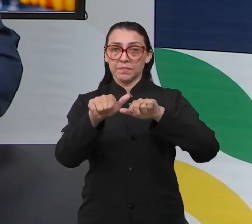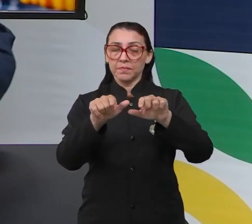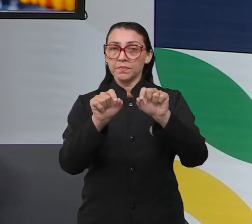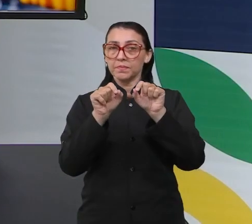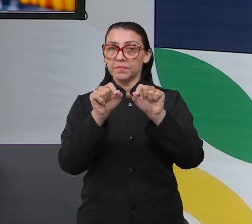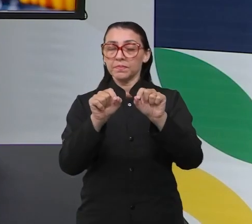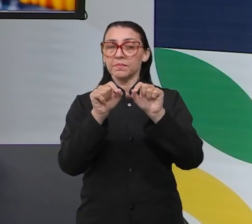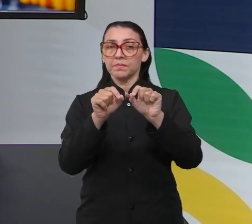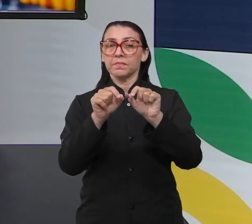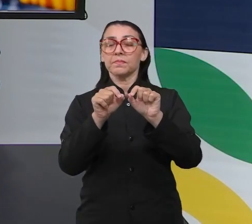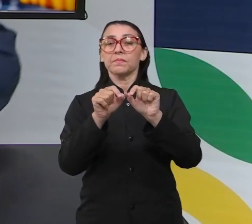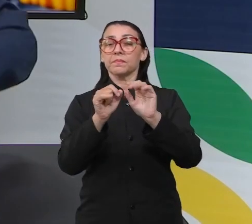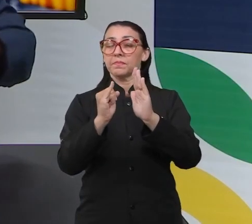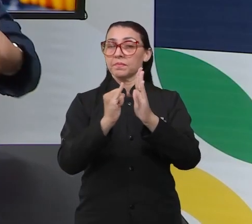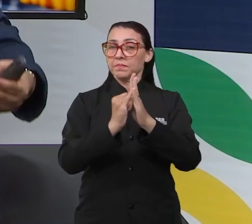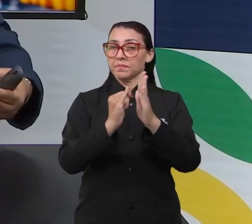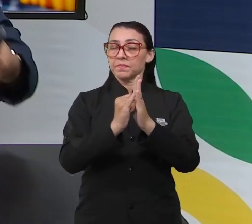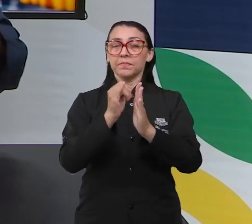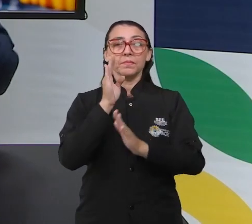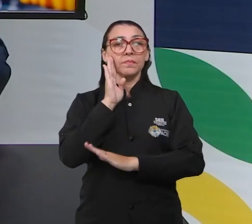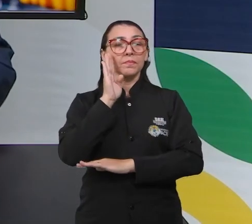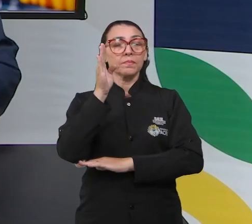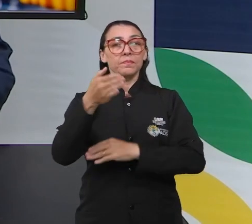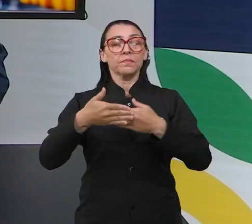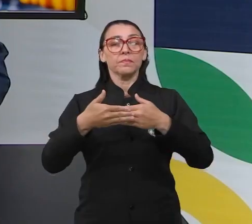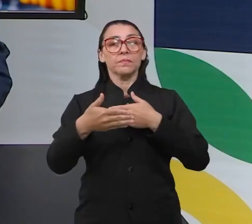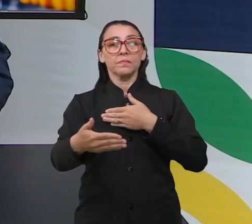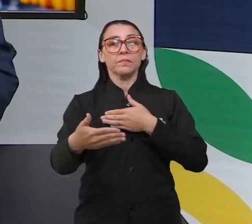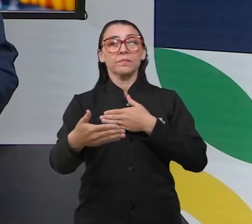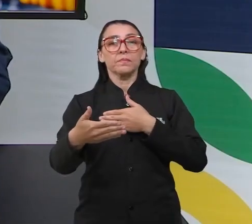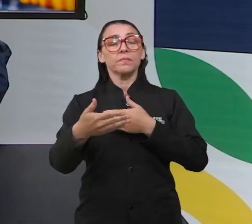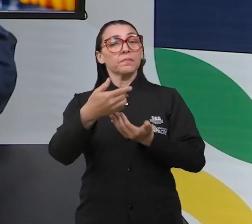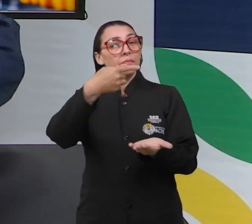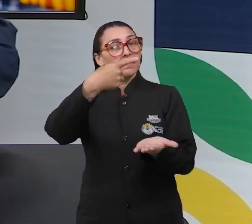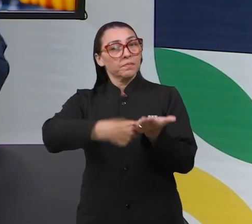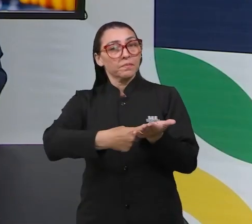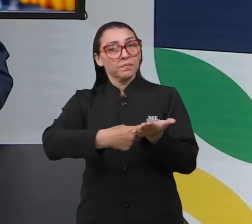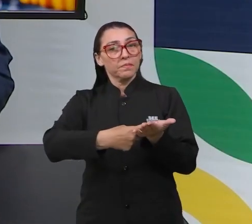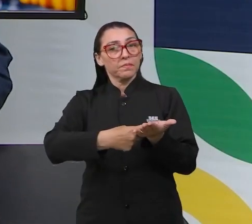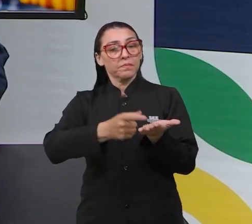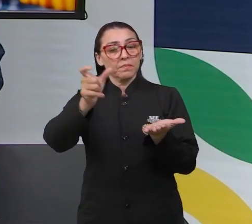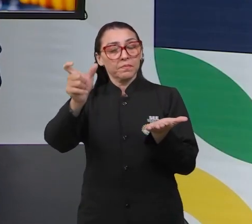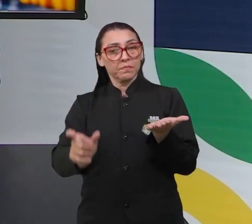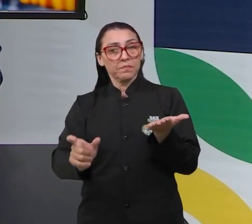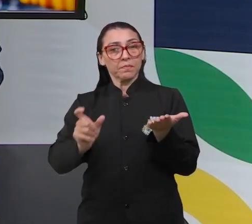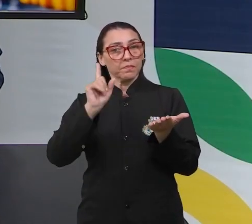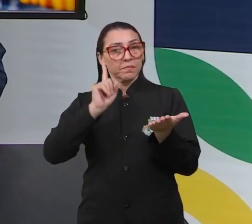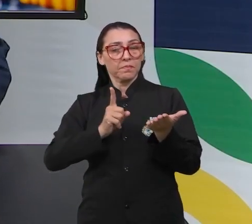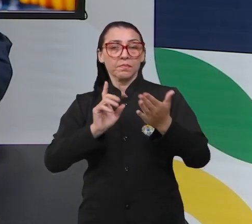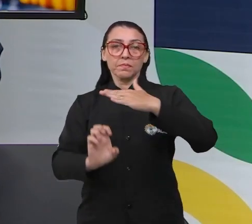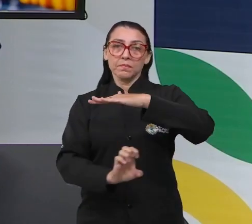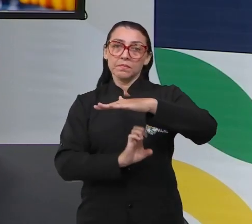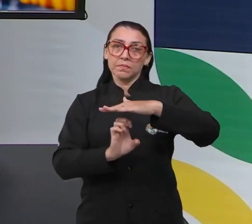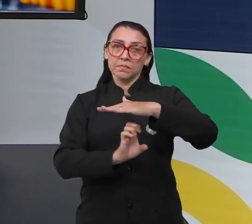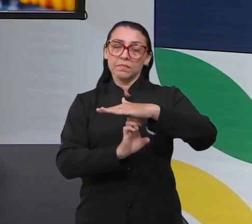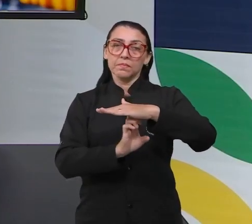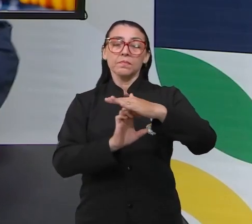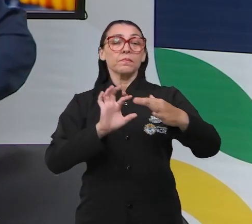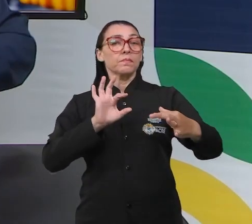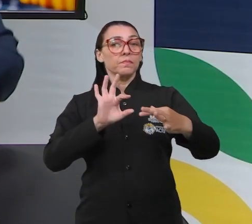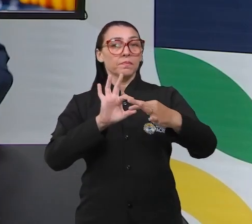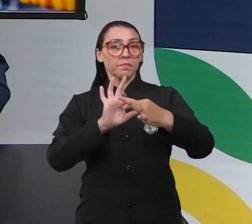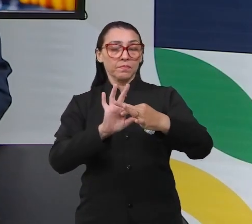quê? Institucionalizado, principalmente a partir de um acordo entre o empregado e o empregador, a partir de